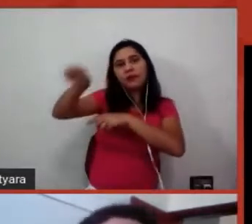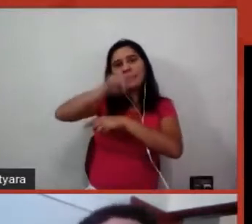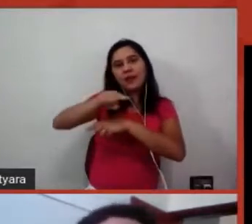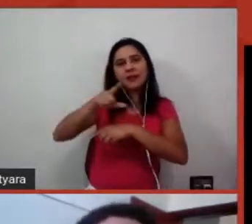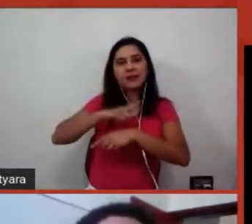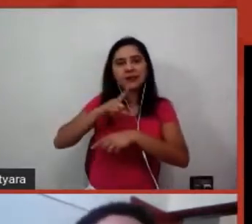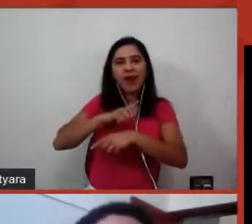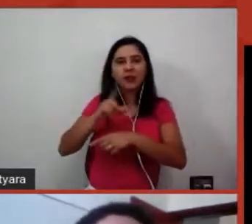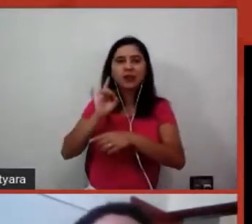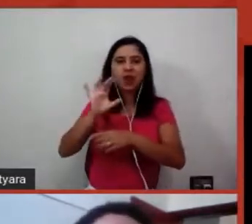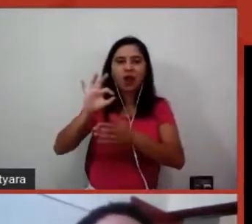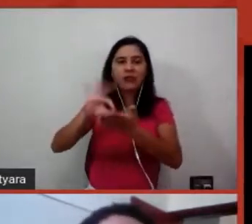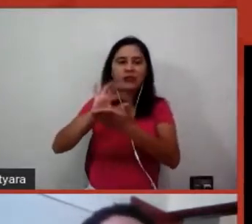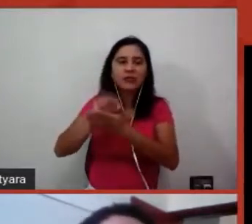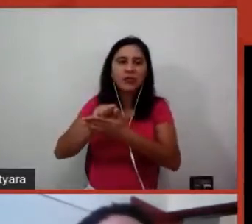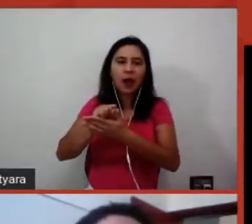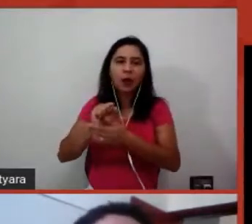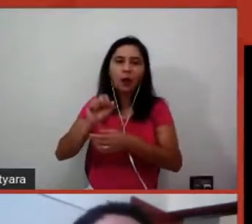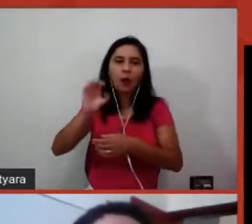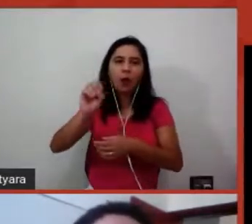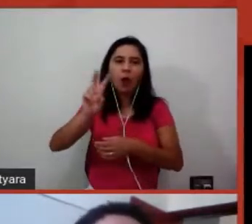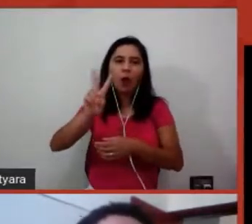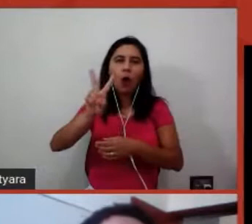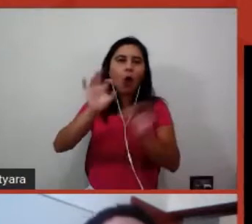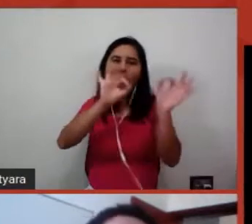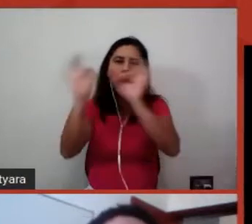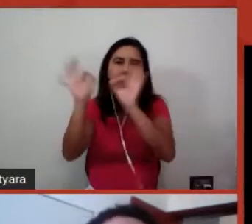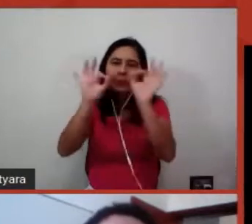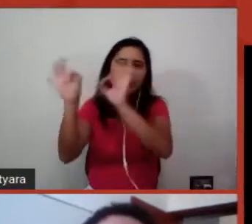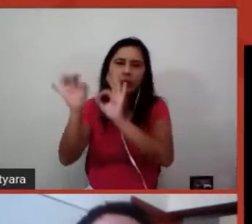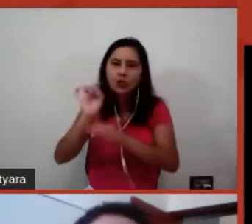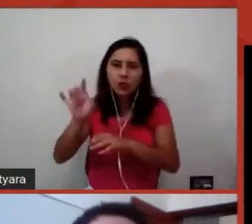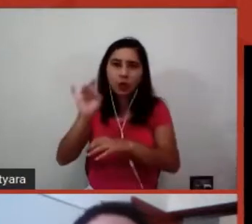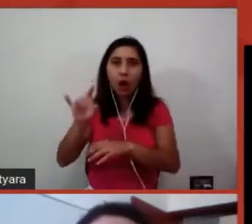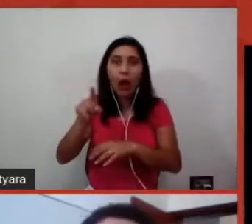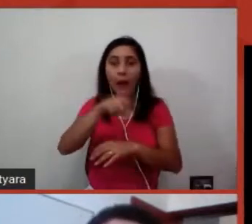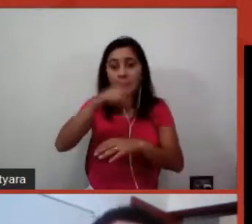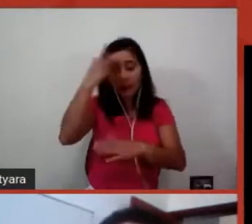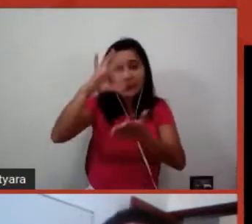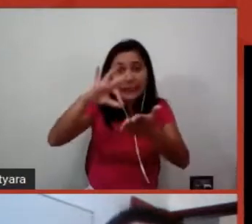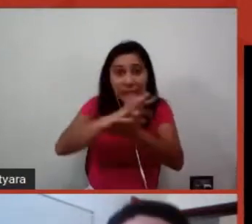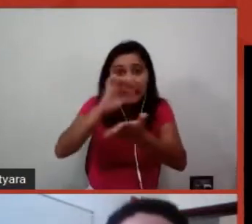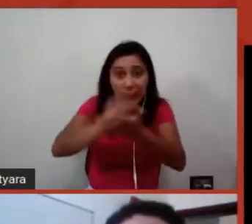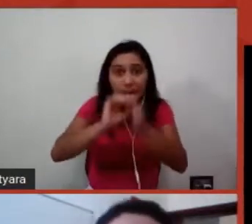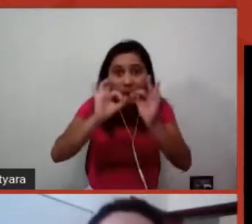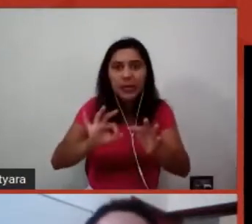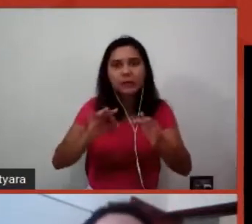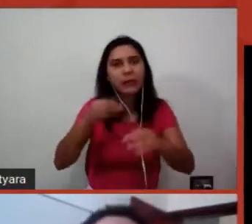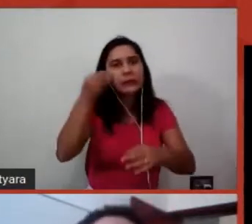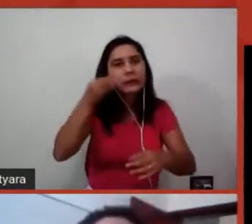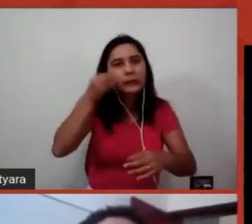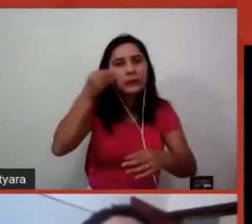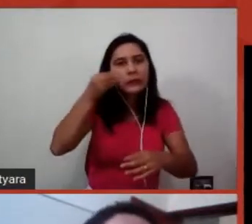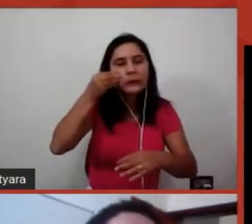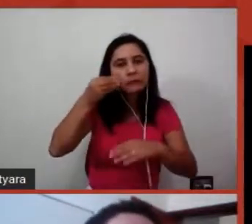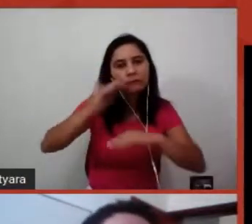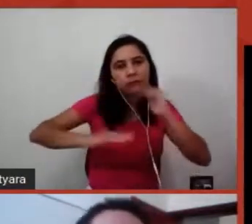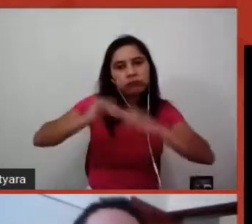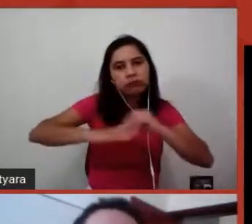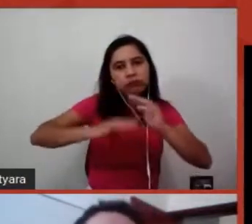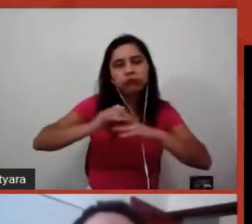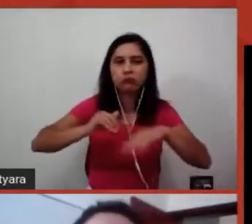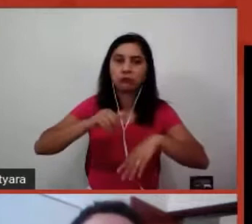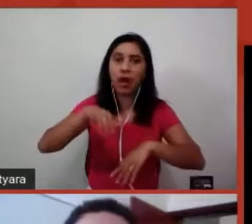Obviamente, temos participantes inscritos na oficina que vão realmente vivenciar. Ela tem uma experiência um pouco mais, um